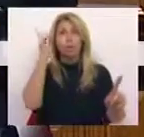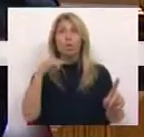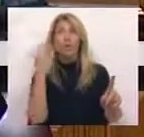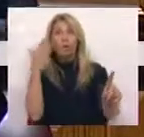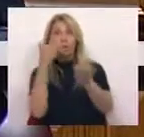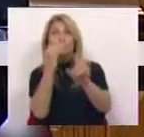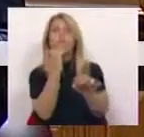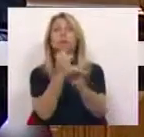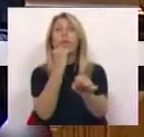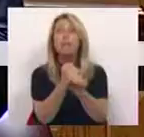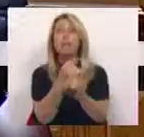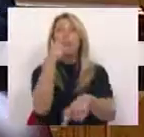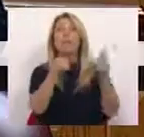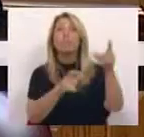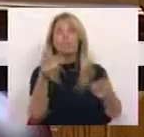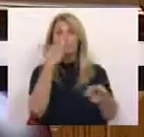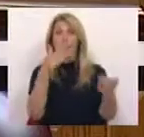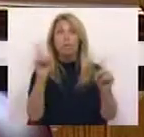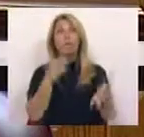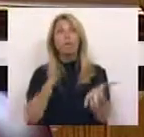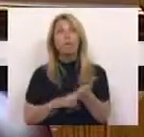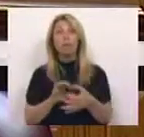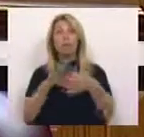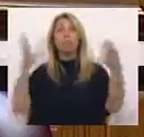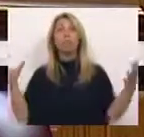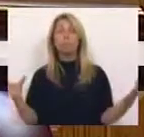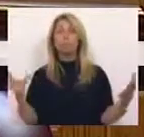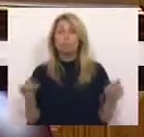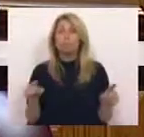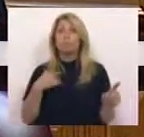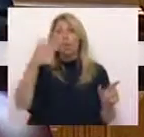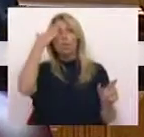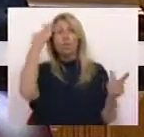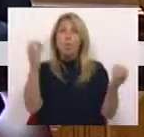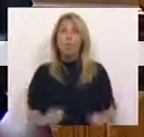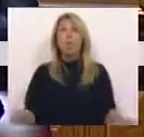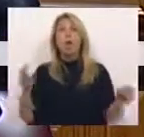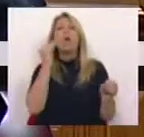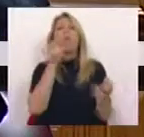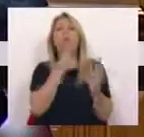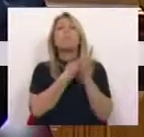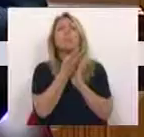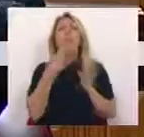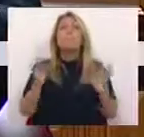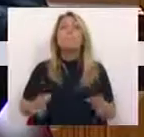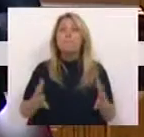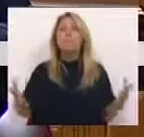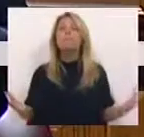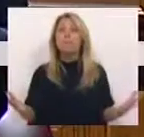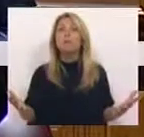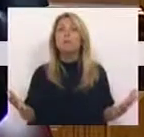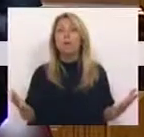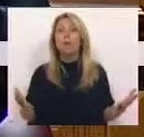num irrealismo absoluto e deixamos de ter consciência sobre as medidas necessárias e para a